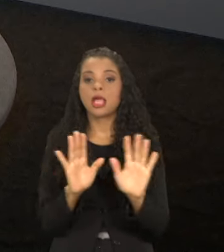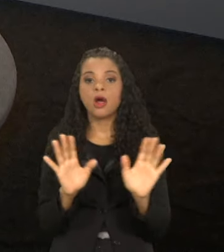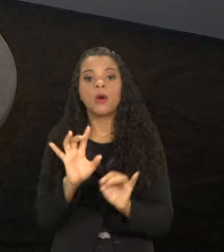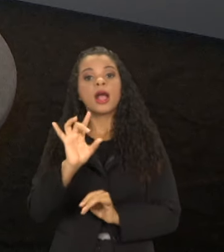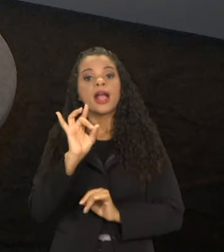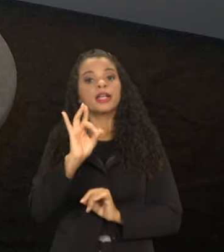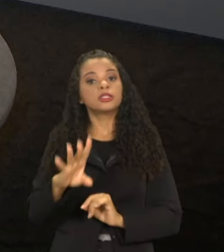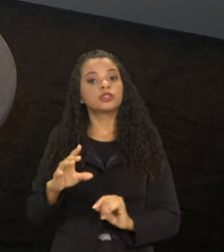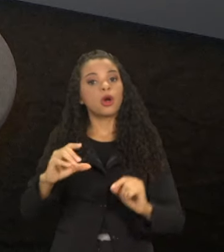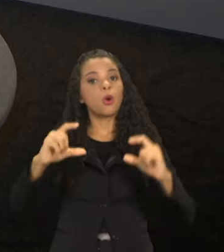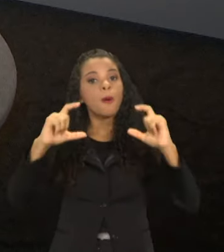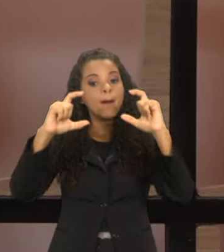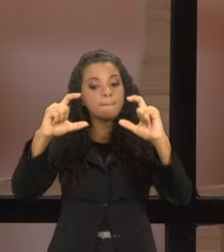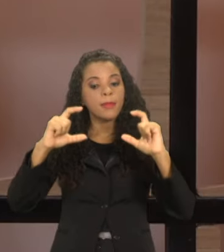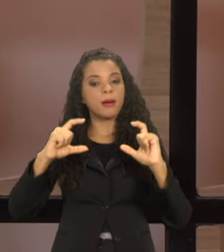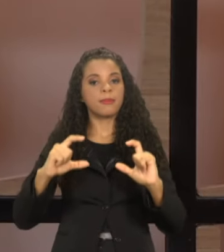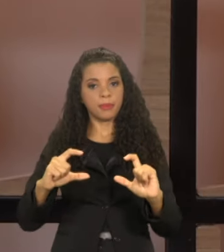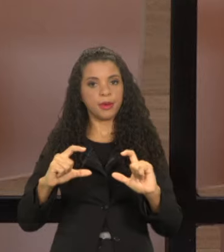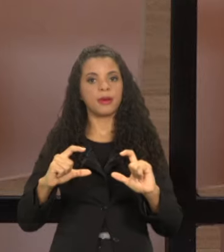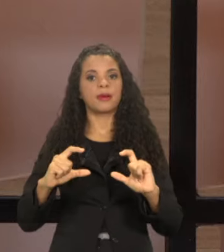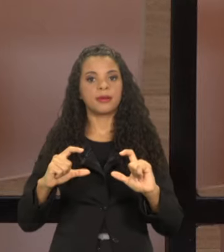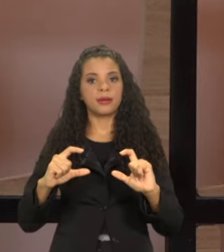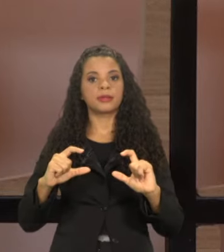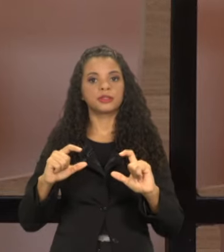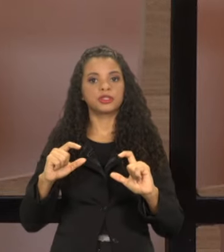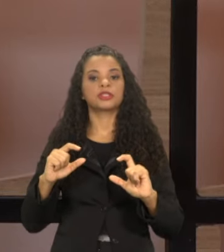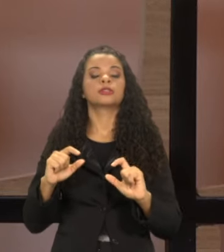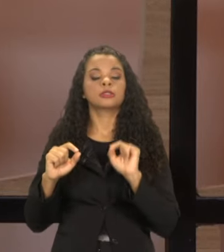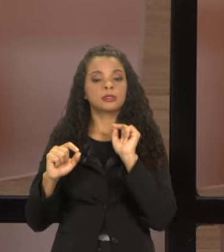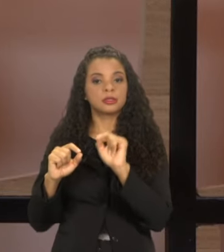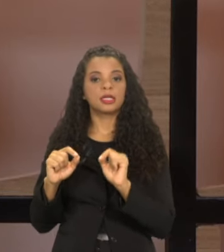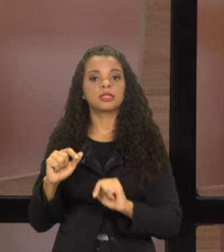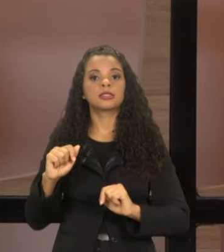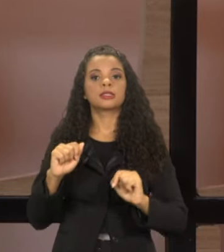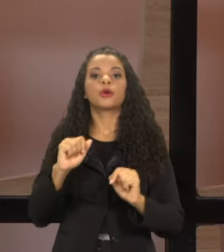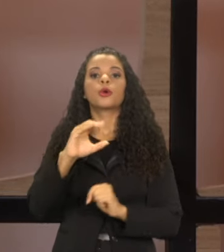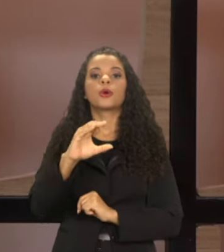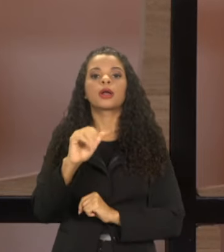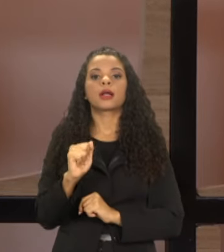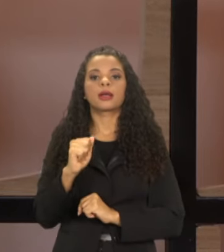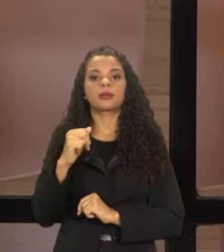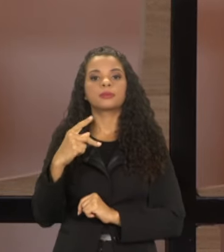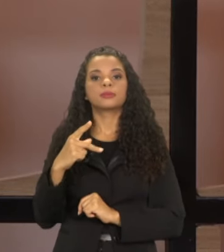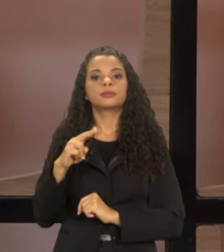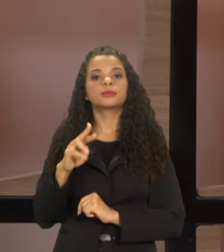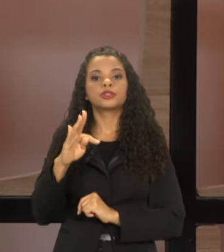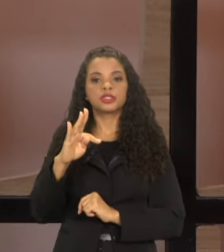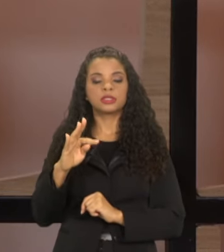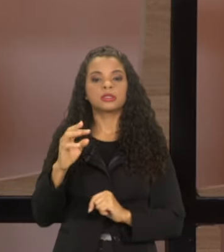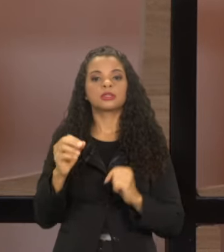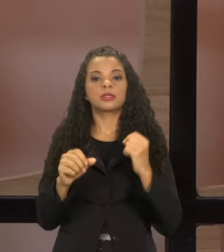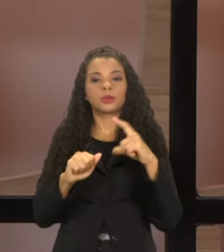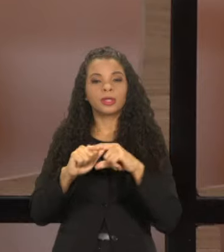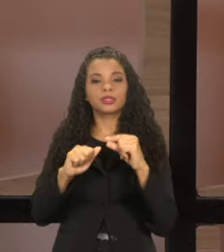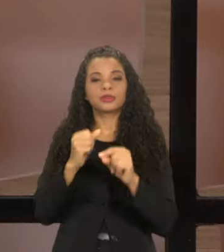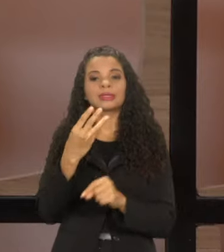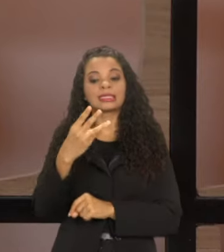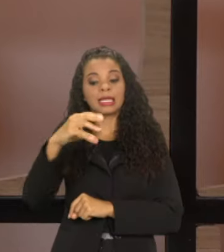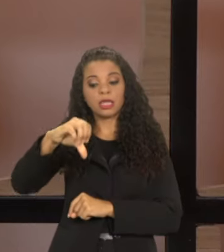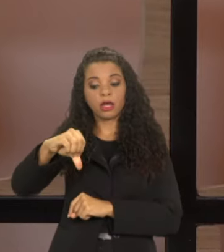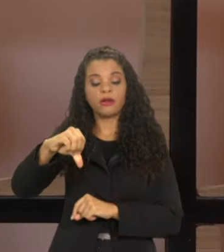né? Exatamente. É só esse dispositivo, o caput do 39, que foi alterado para se